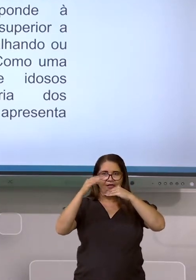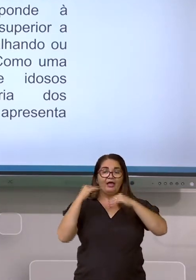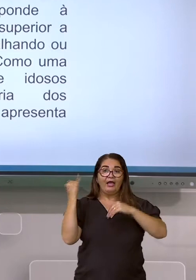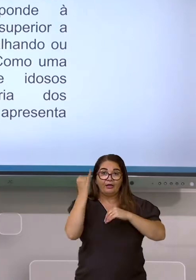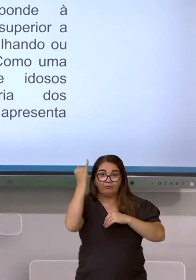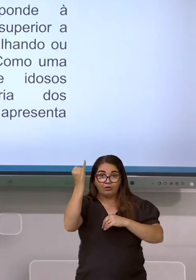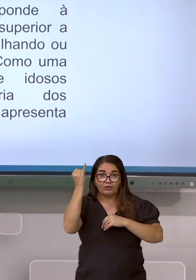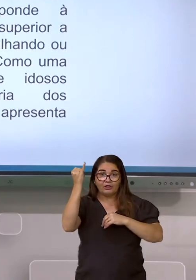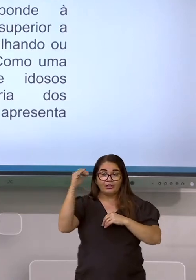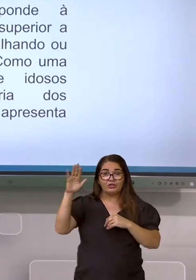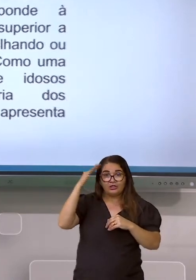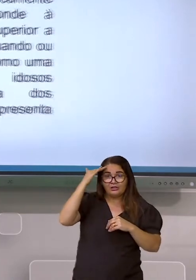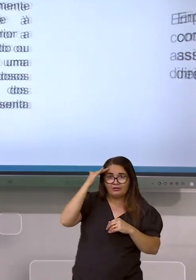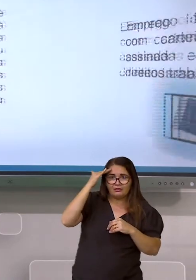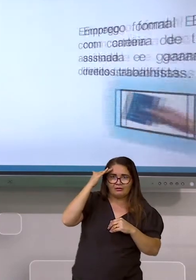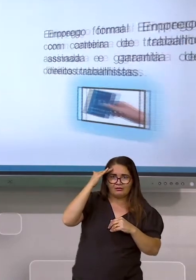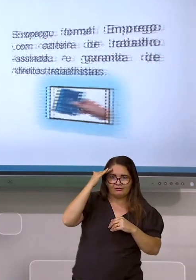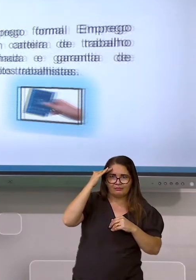Ok?